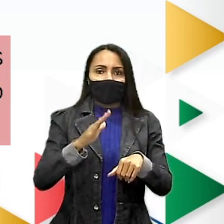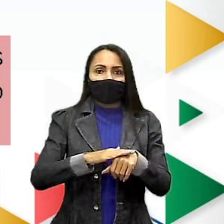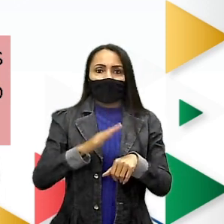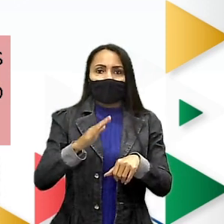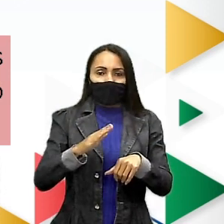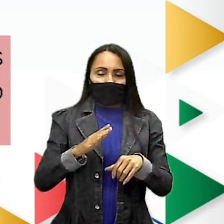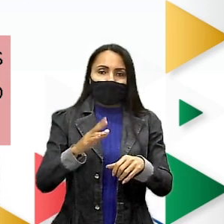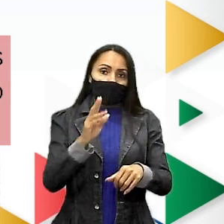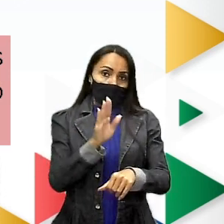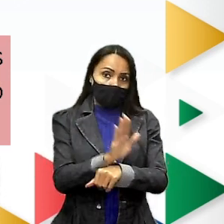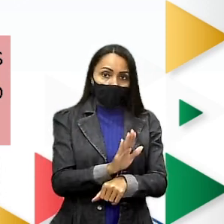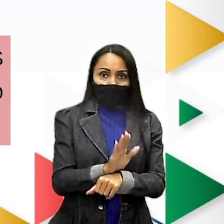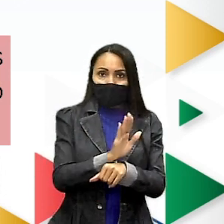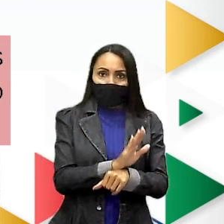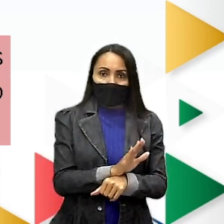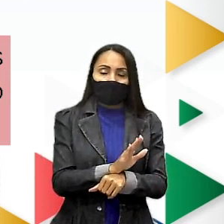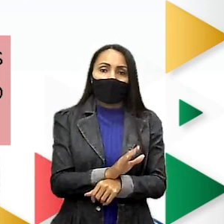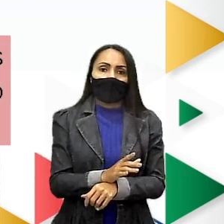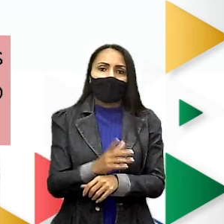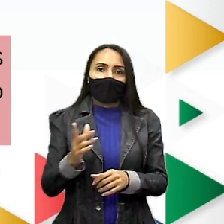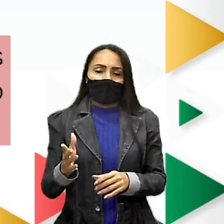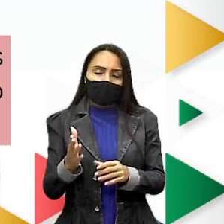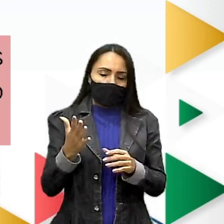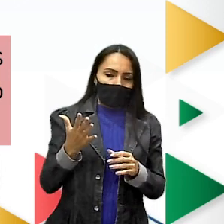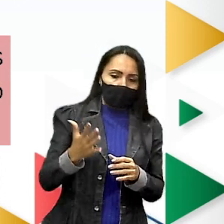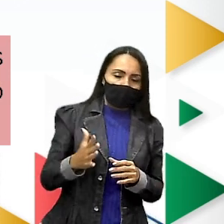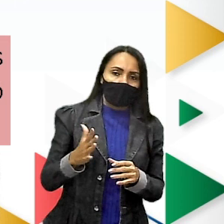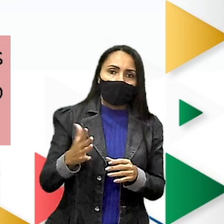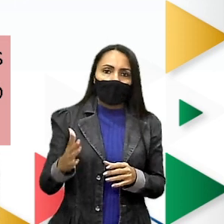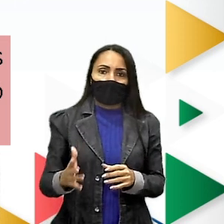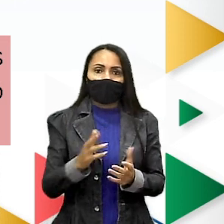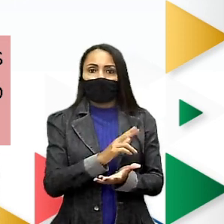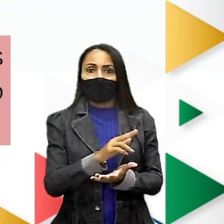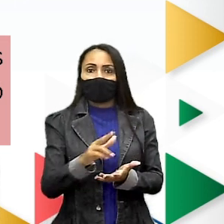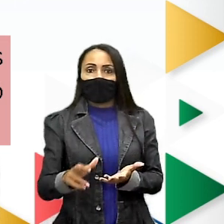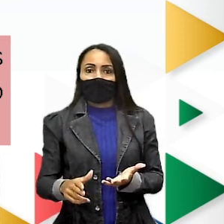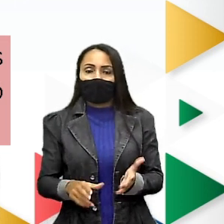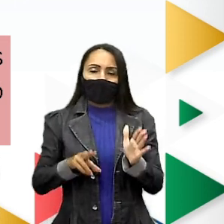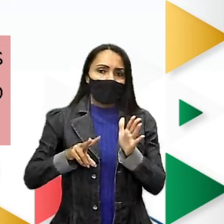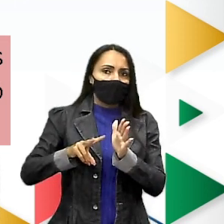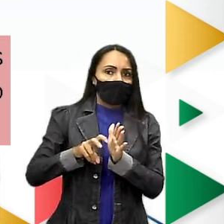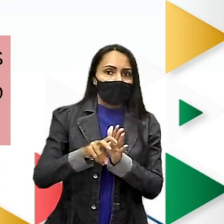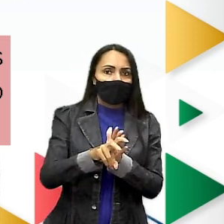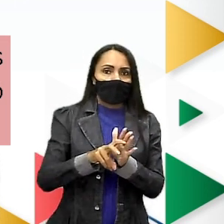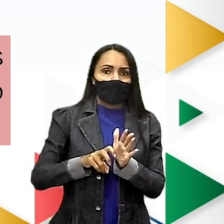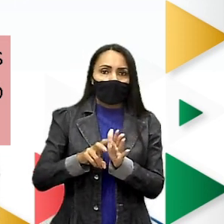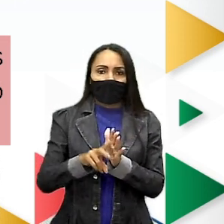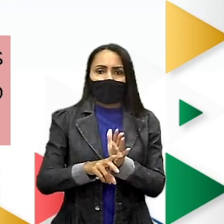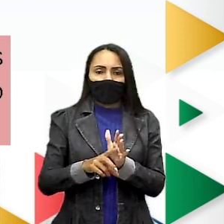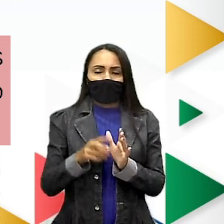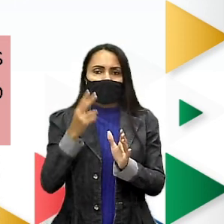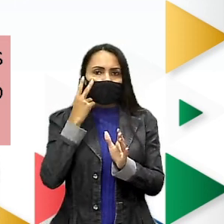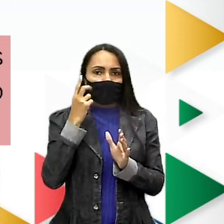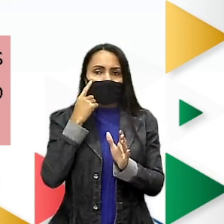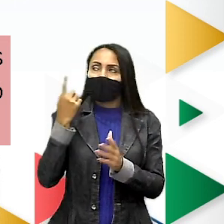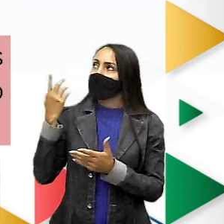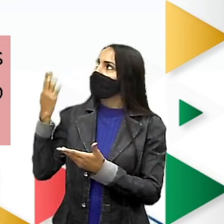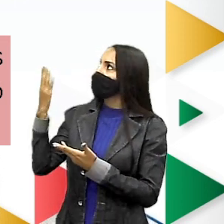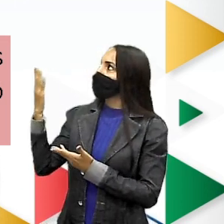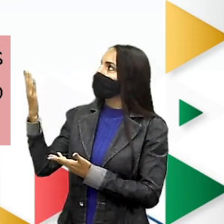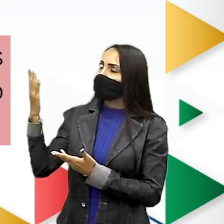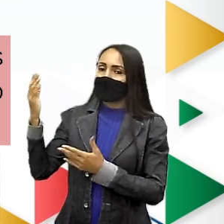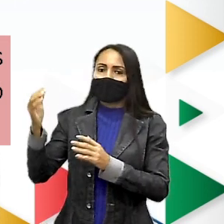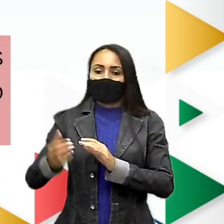isso é necessário, ok? Então, em média, a variação do vírus está exposta em aproximadamente